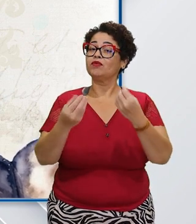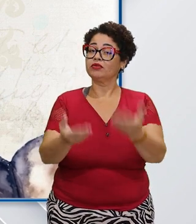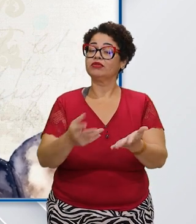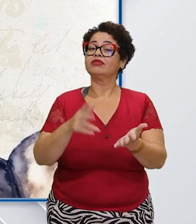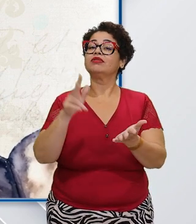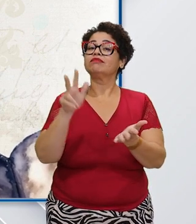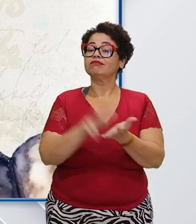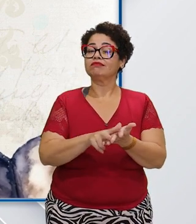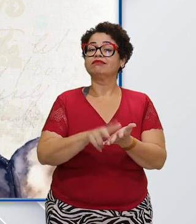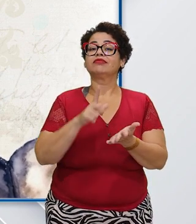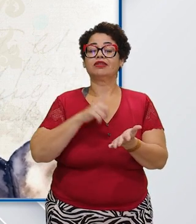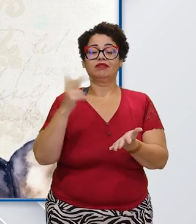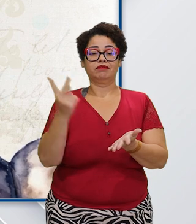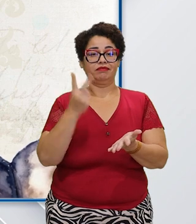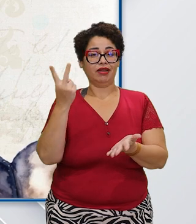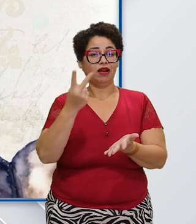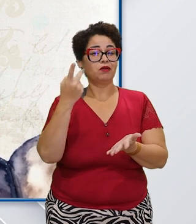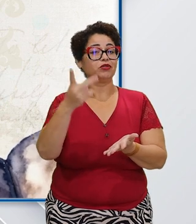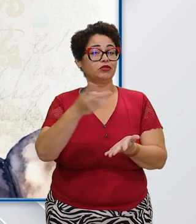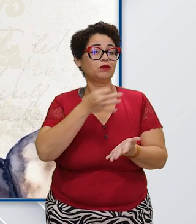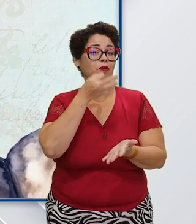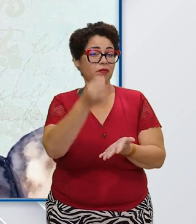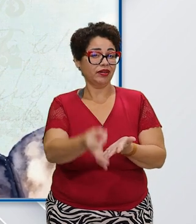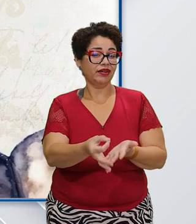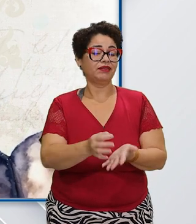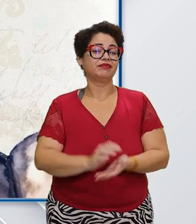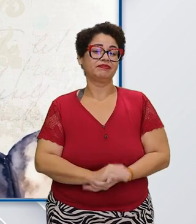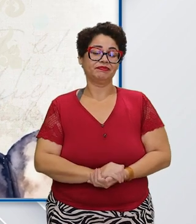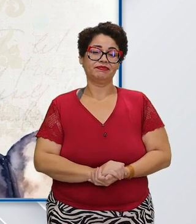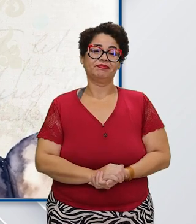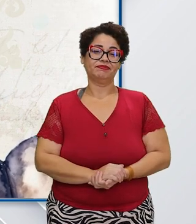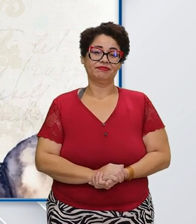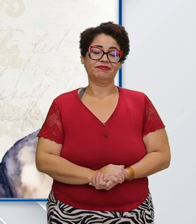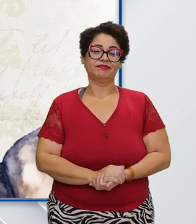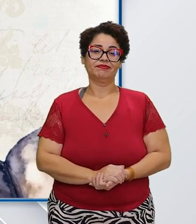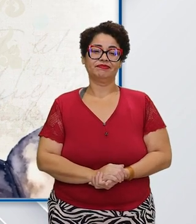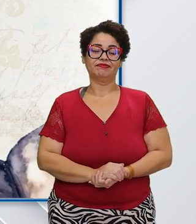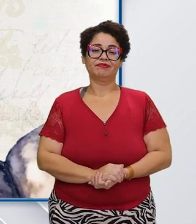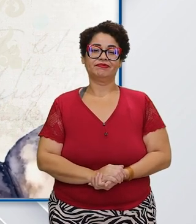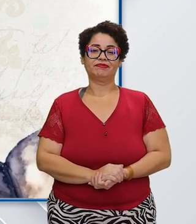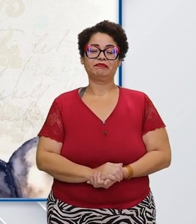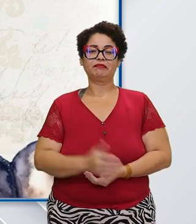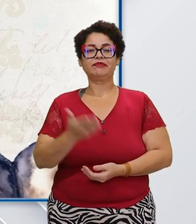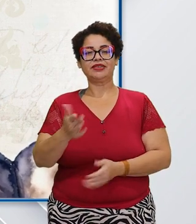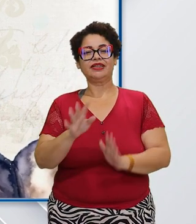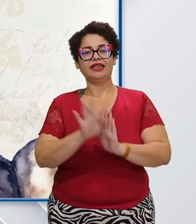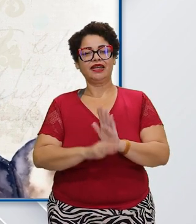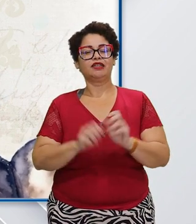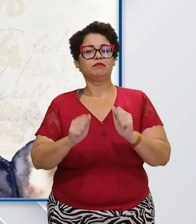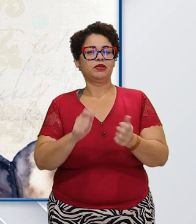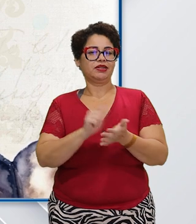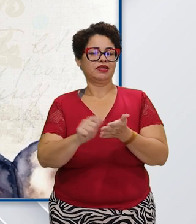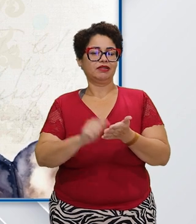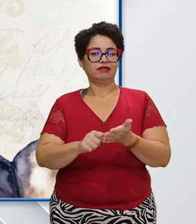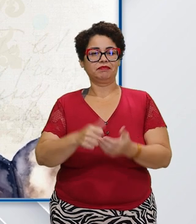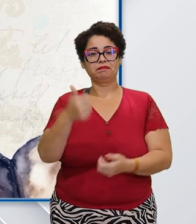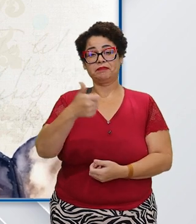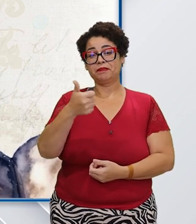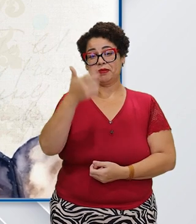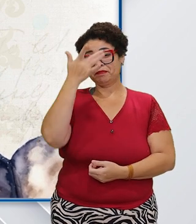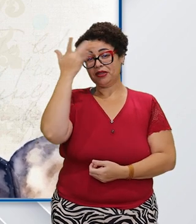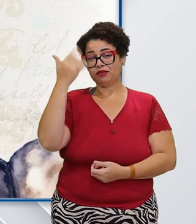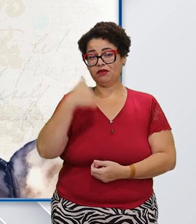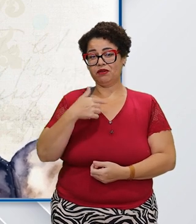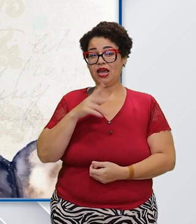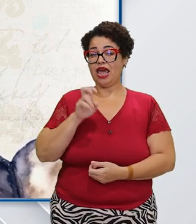validade de seu ponto de vista esse texto pode ser escrito na primeira pessoa do